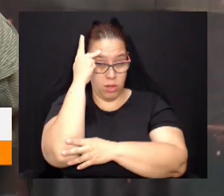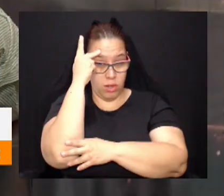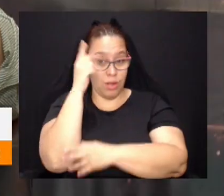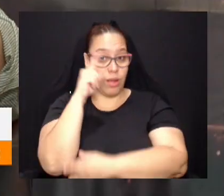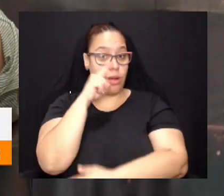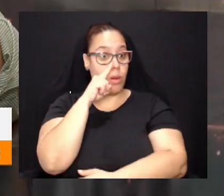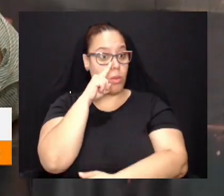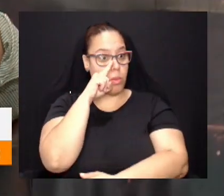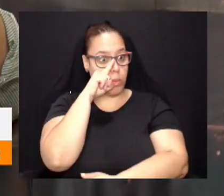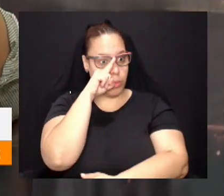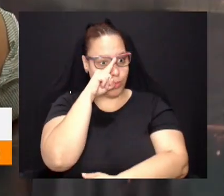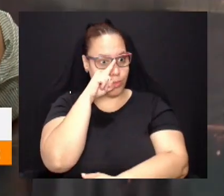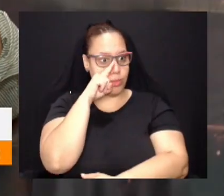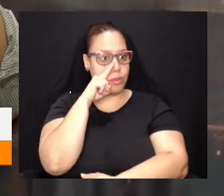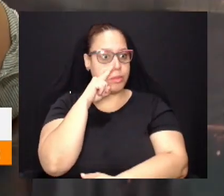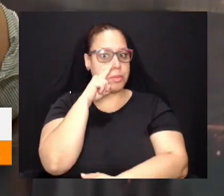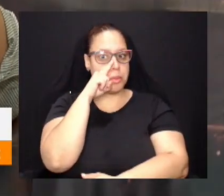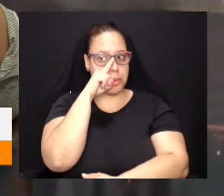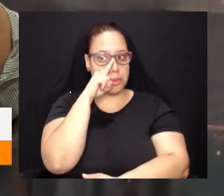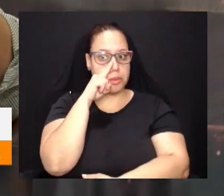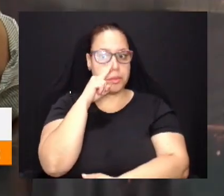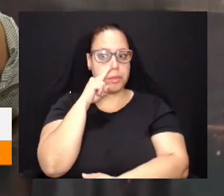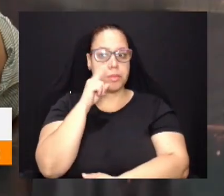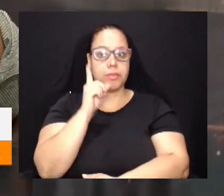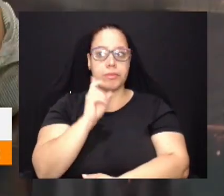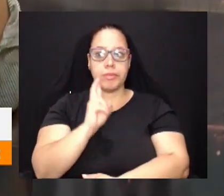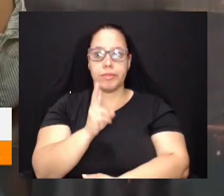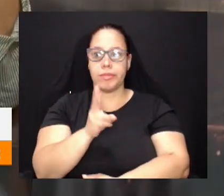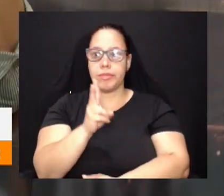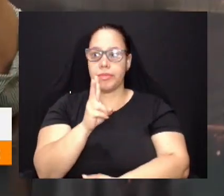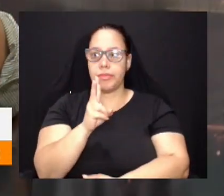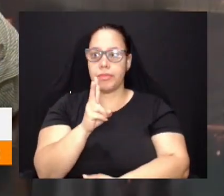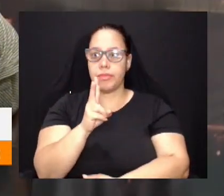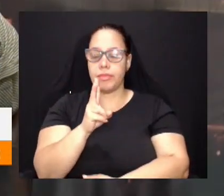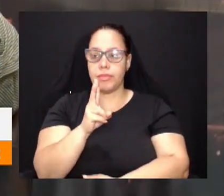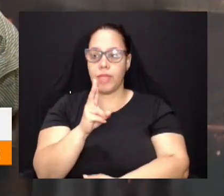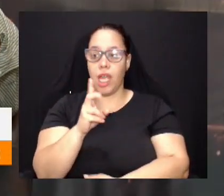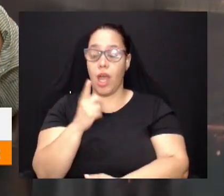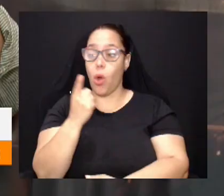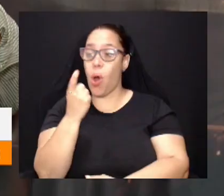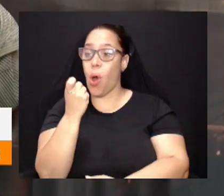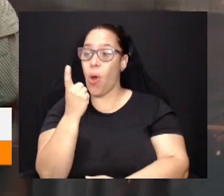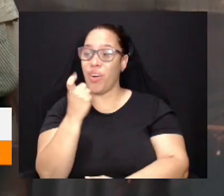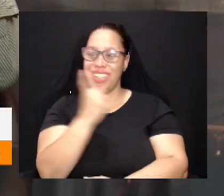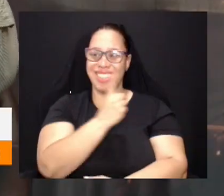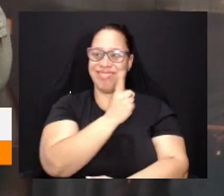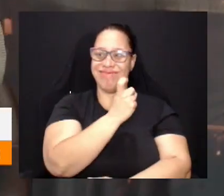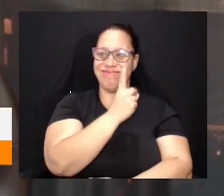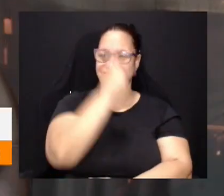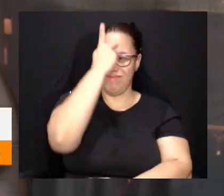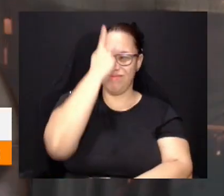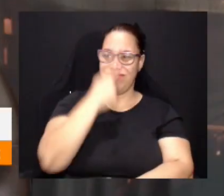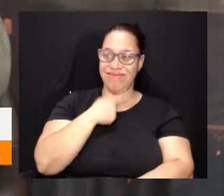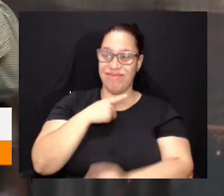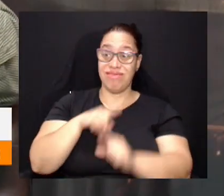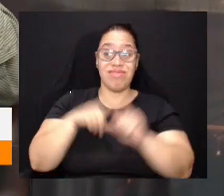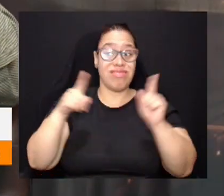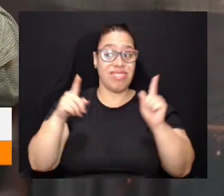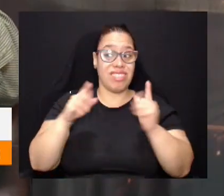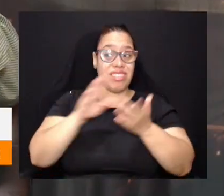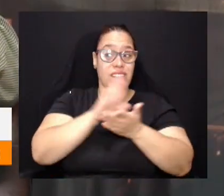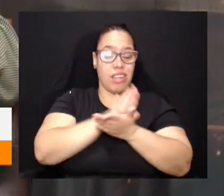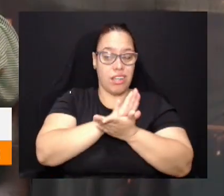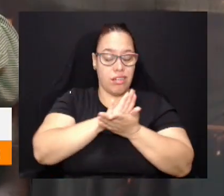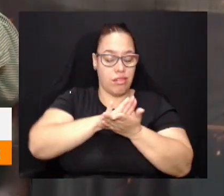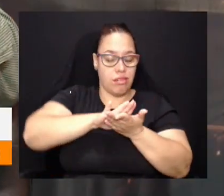porque as pessoas continuam sendo subjetividade, né? Cada um tem sua personalidade, só que a gente tenta apagar isso. Então,